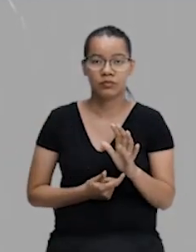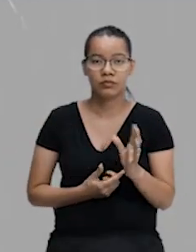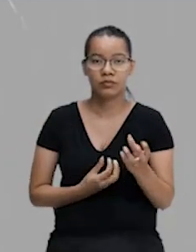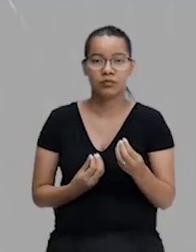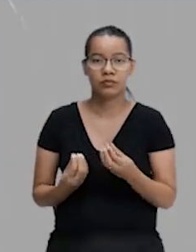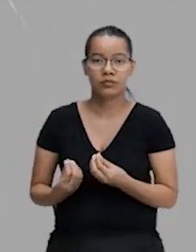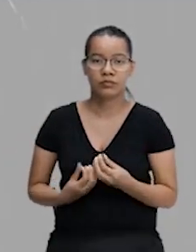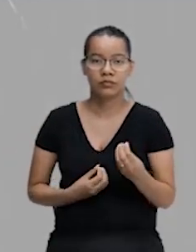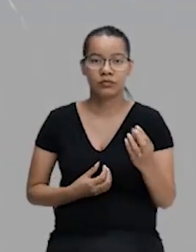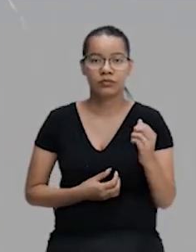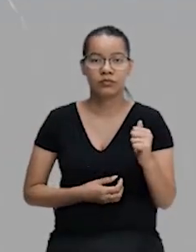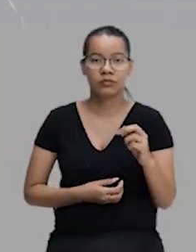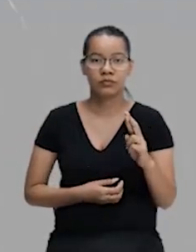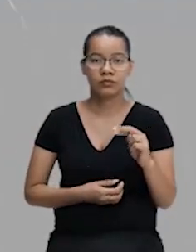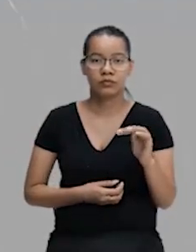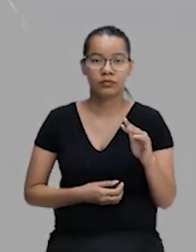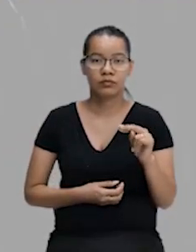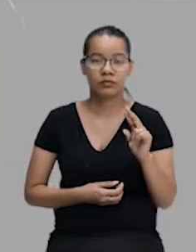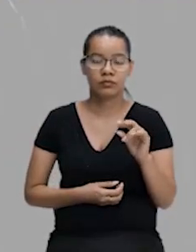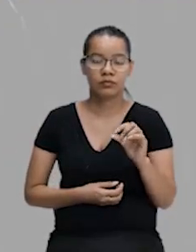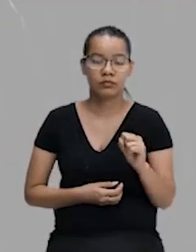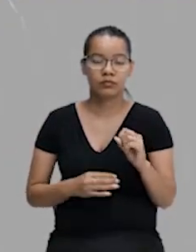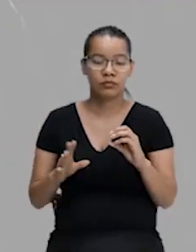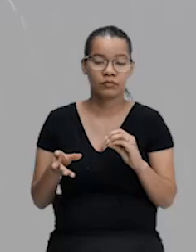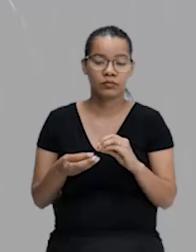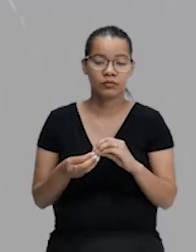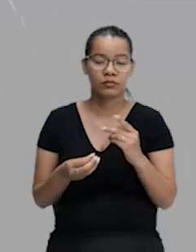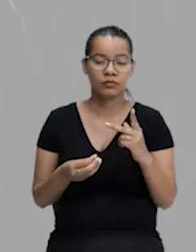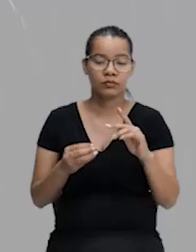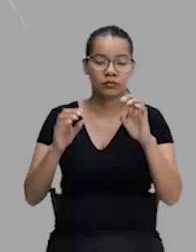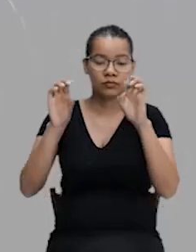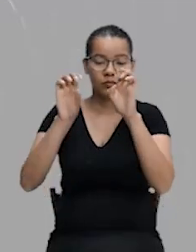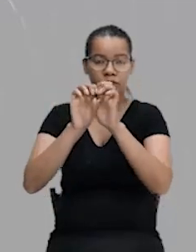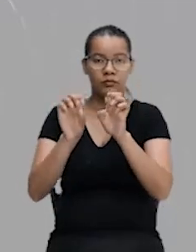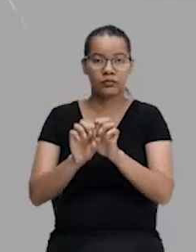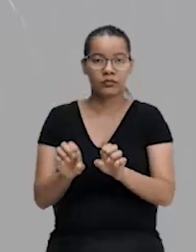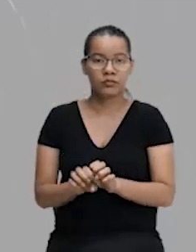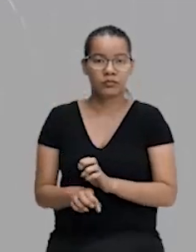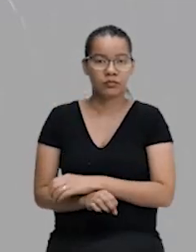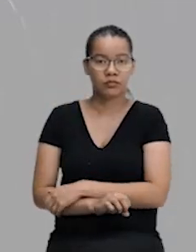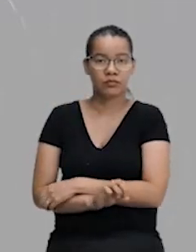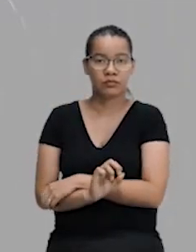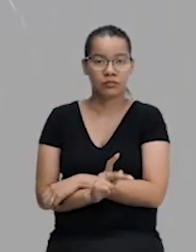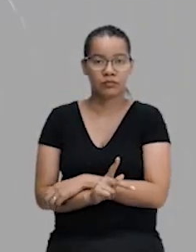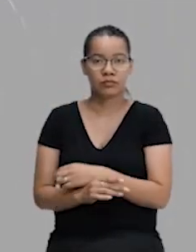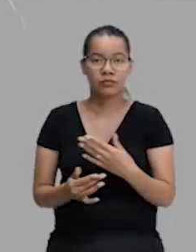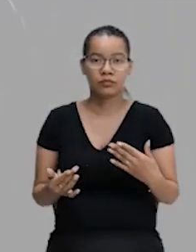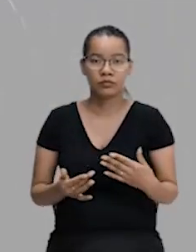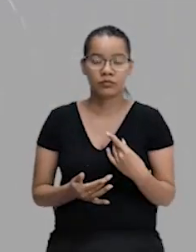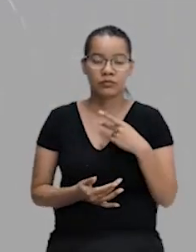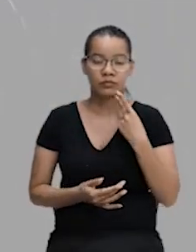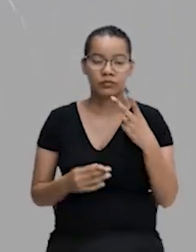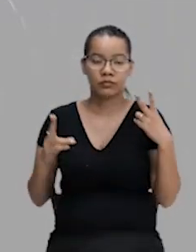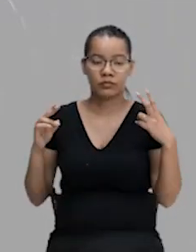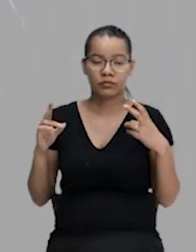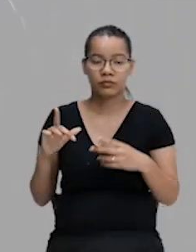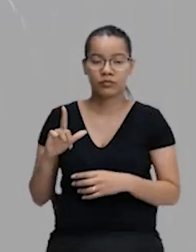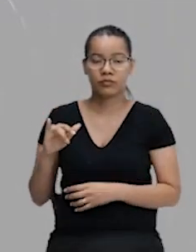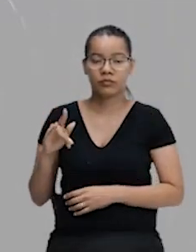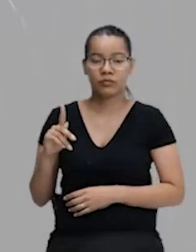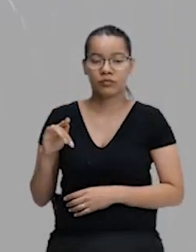muitos carbonos compondo a sua estrutura. Bom, agora falando sobre os lipídios,